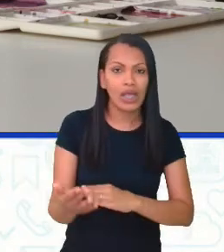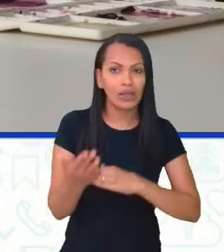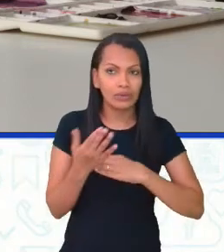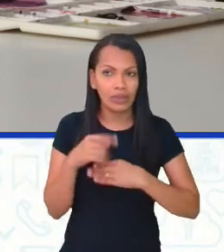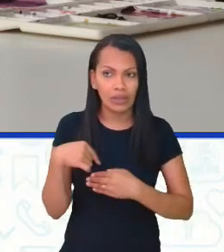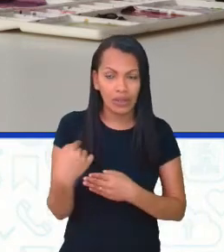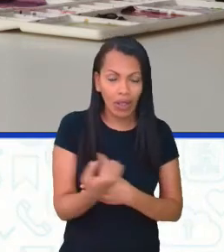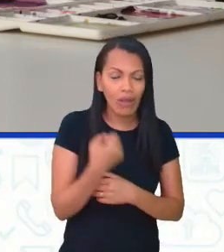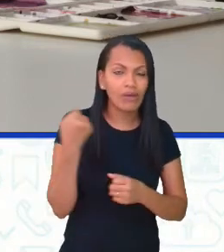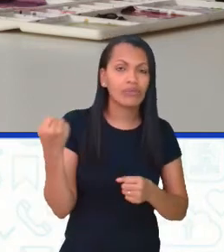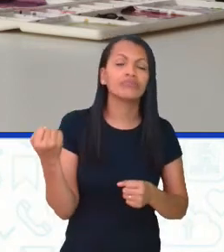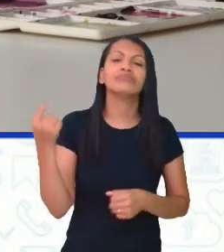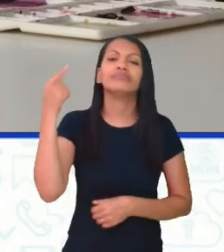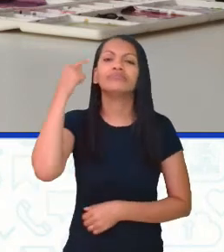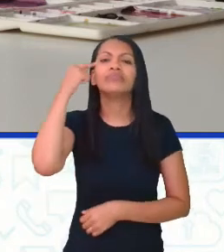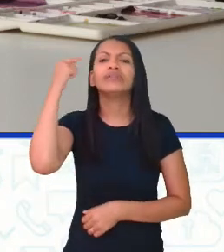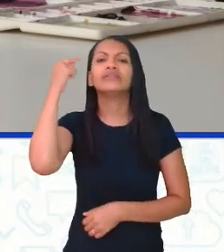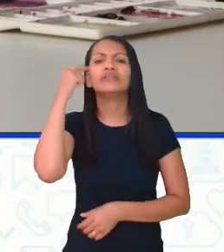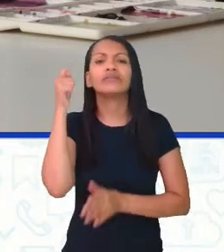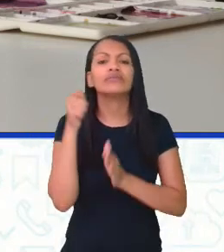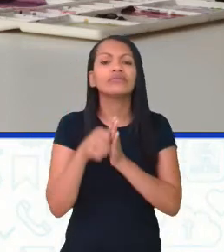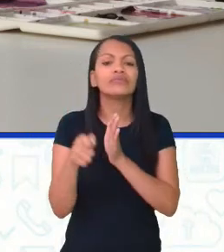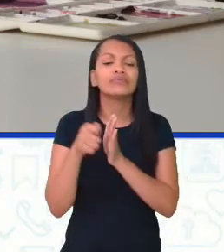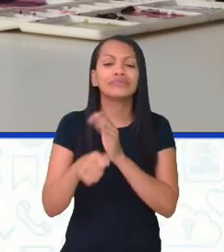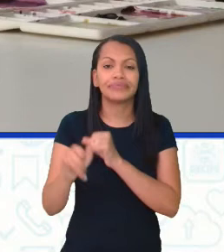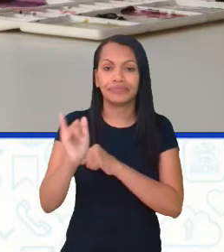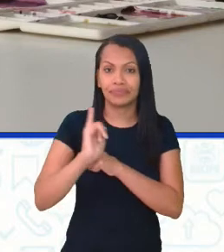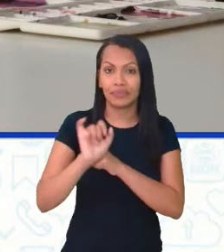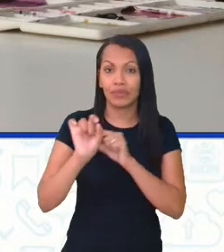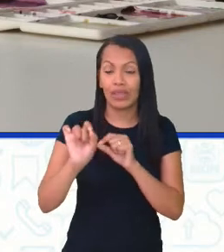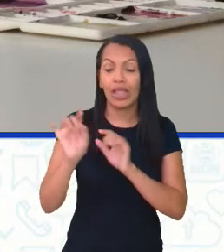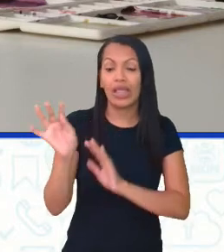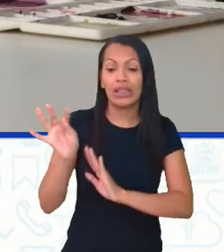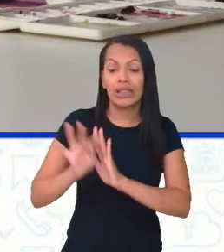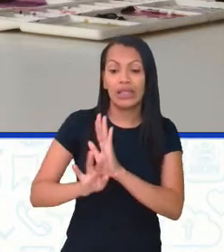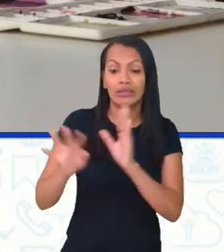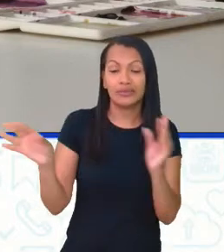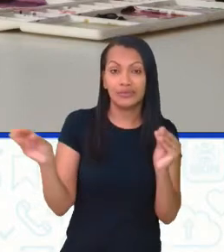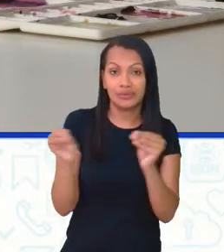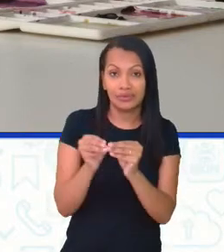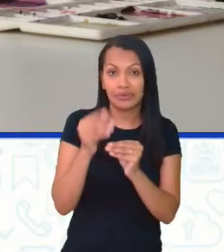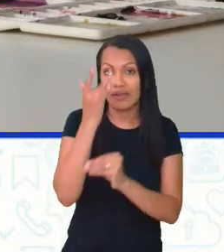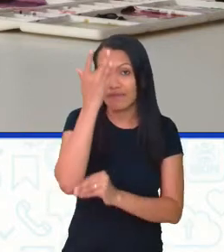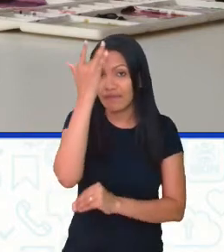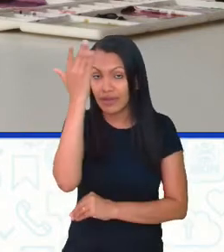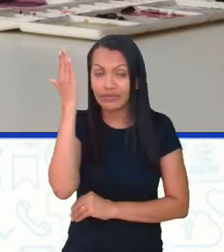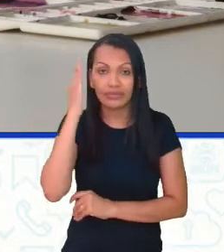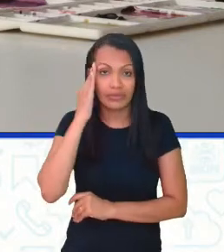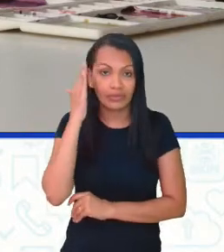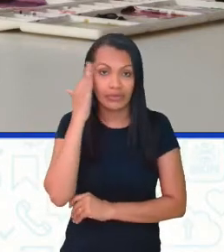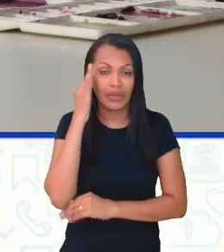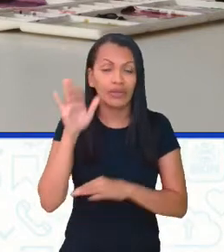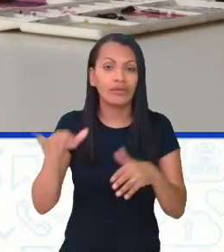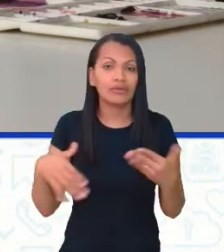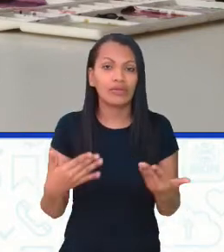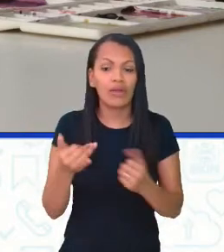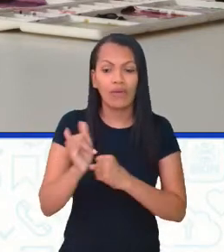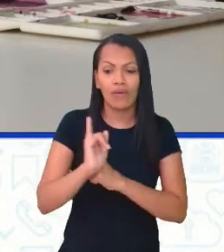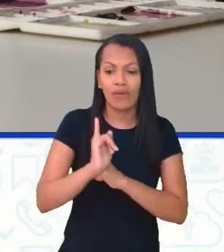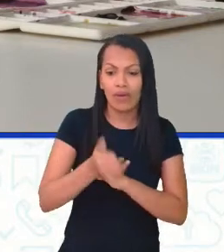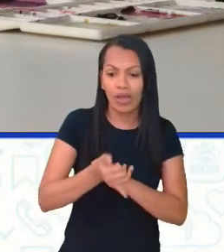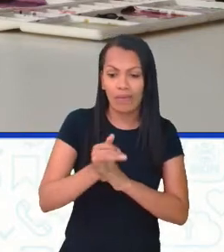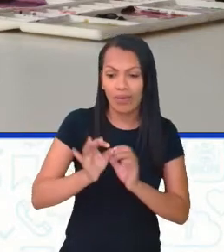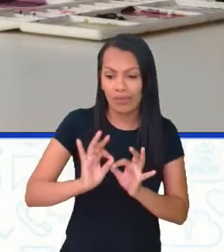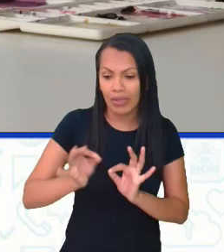nossa própria crônica, né? A gente tem textos curtos e de fácil compreensão. Então, a crônica não é nada muito